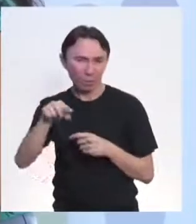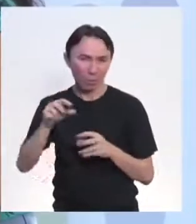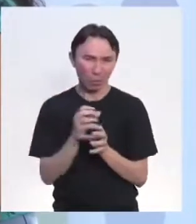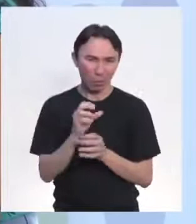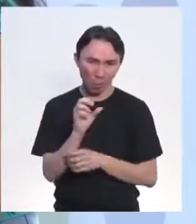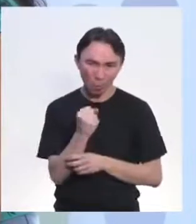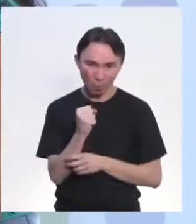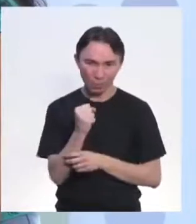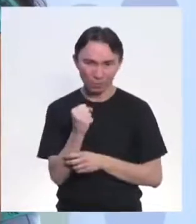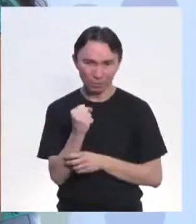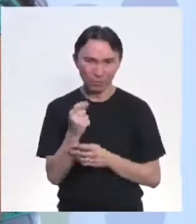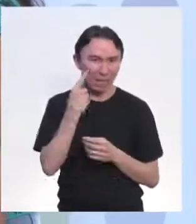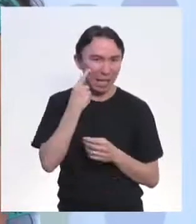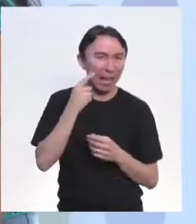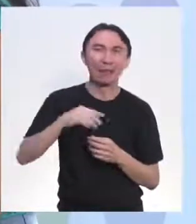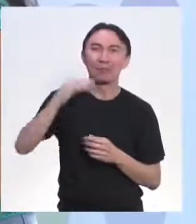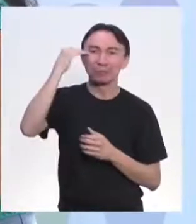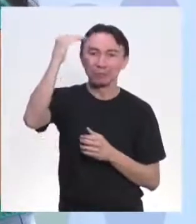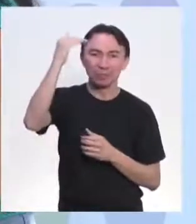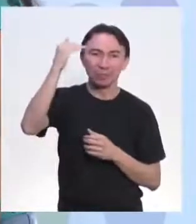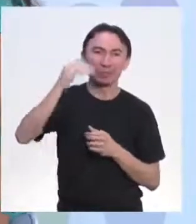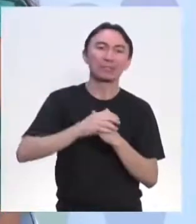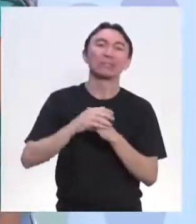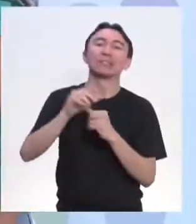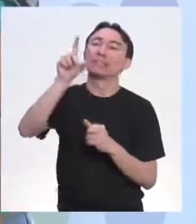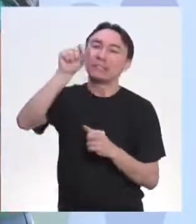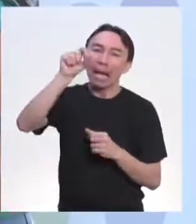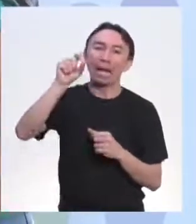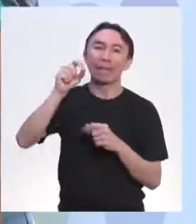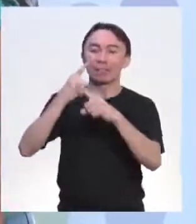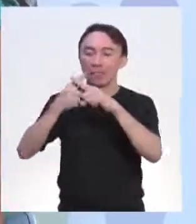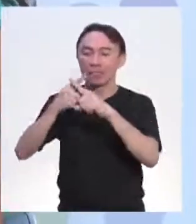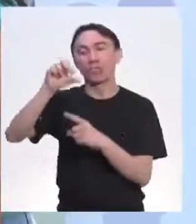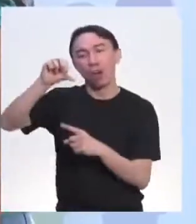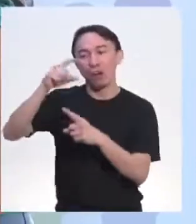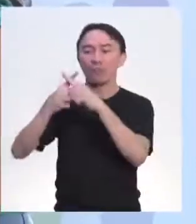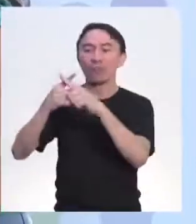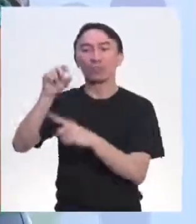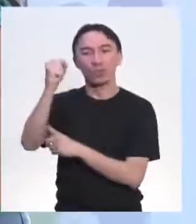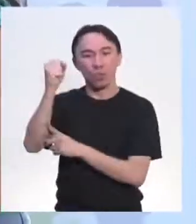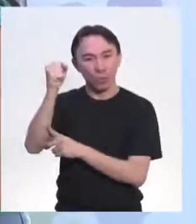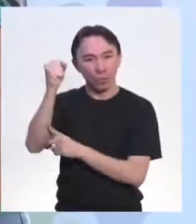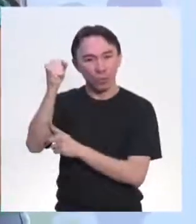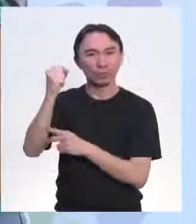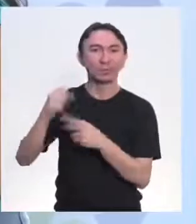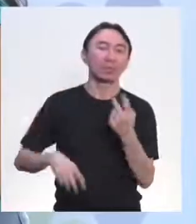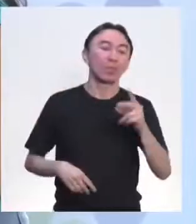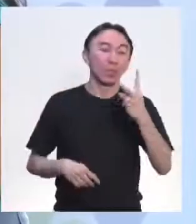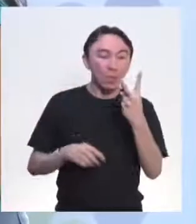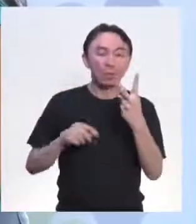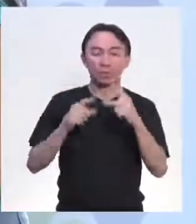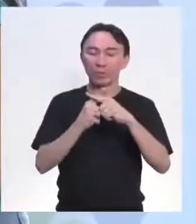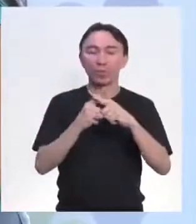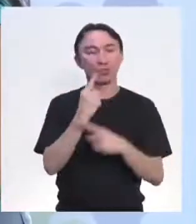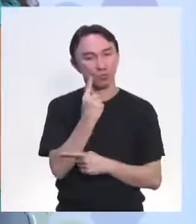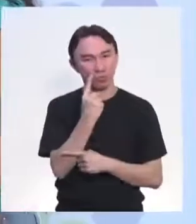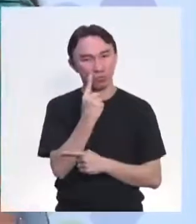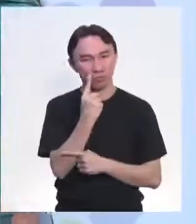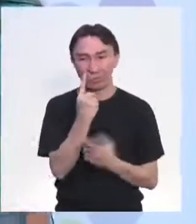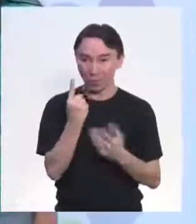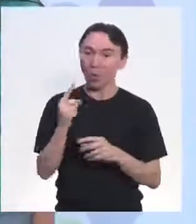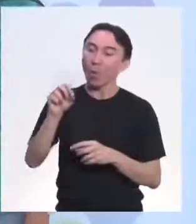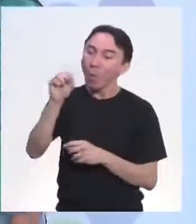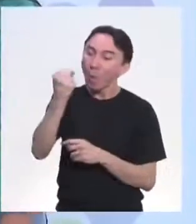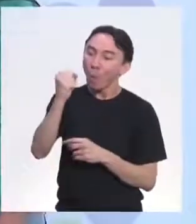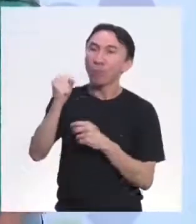9 vezes 8 fatorial. O 2 fatorial é 2 vezes 1 e vou deixar o 8 para